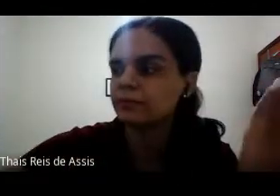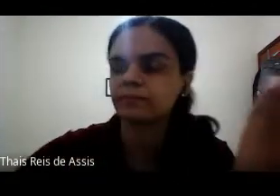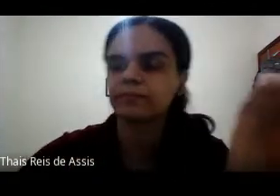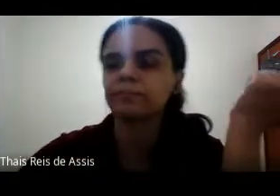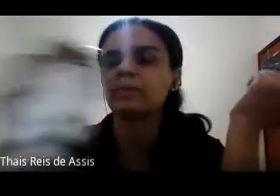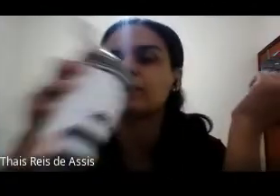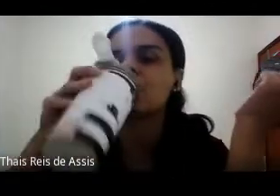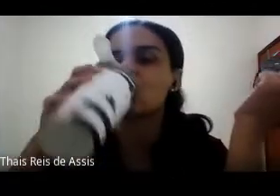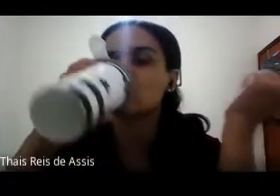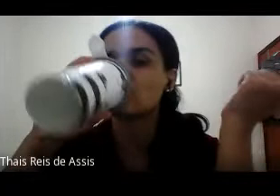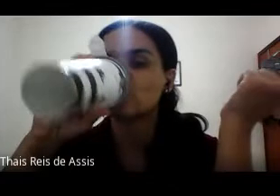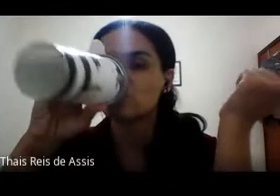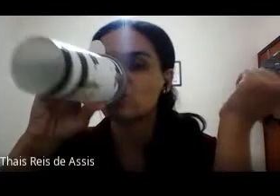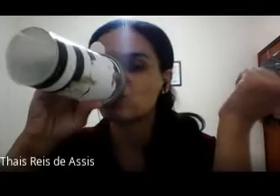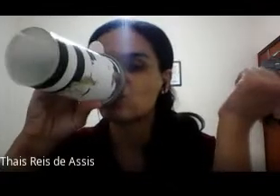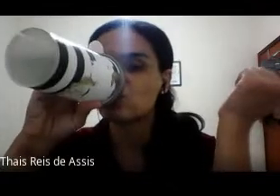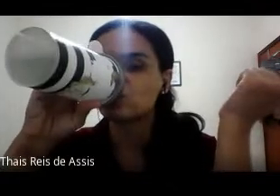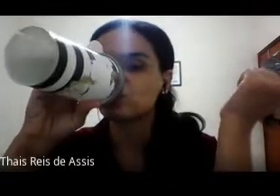conhecimento?